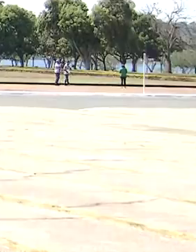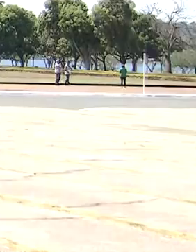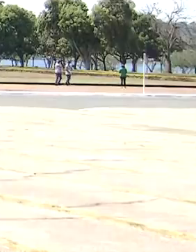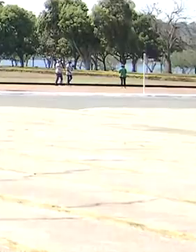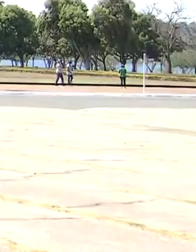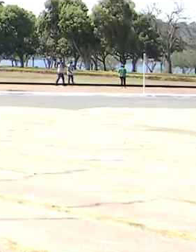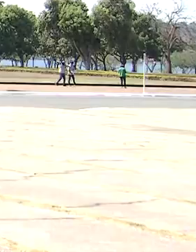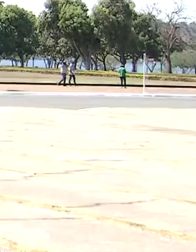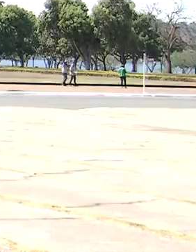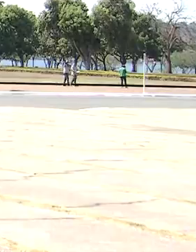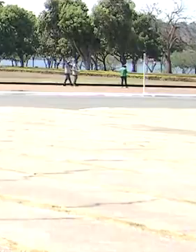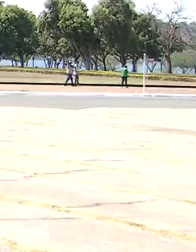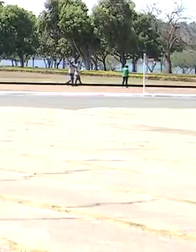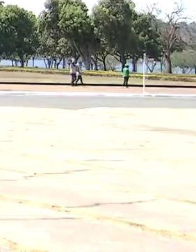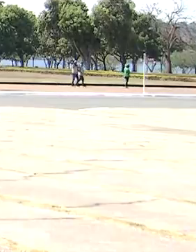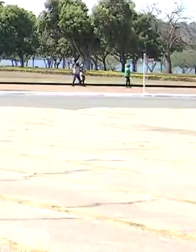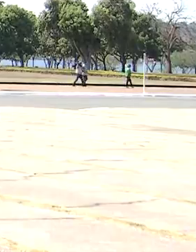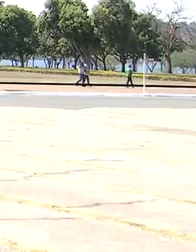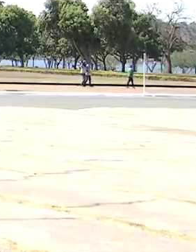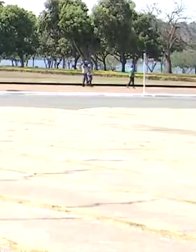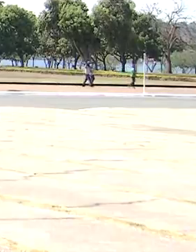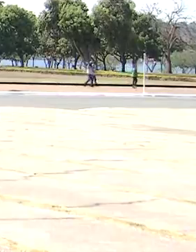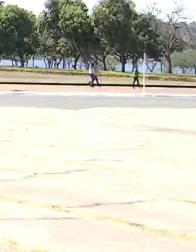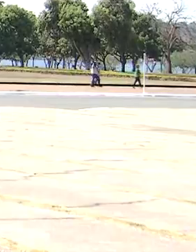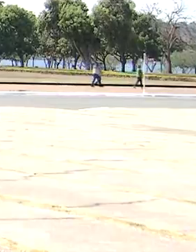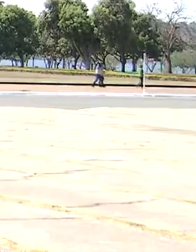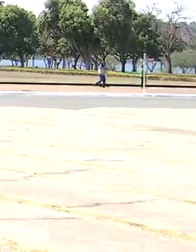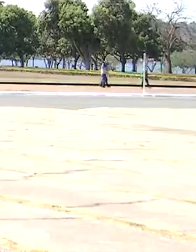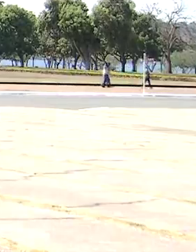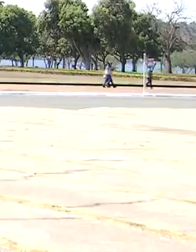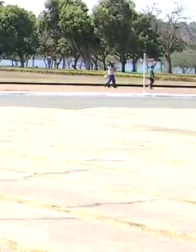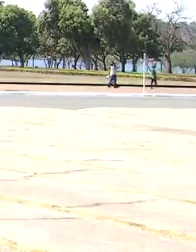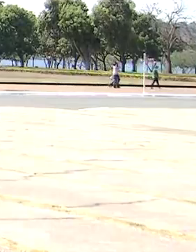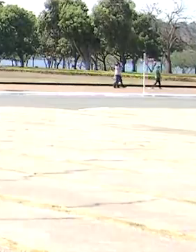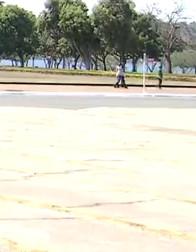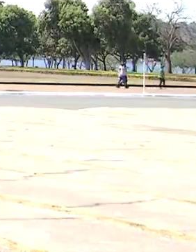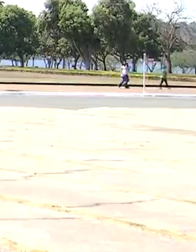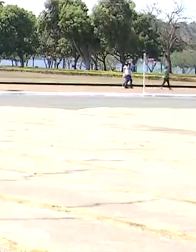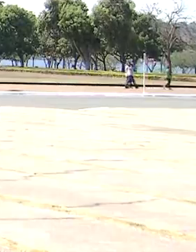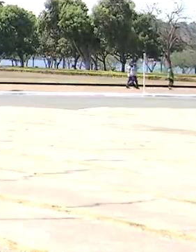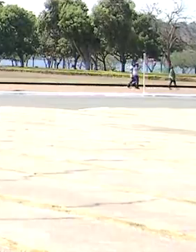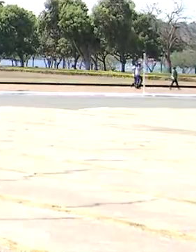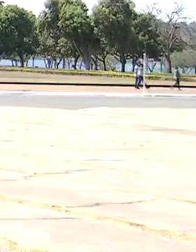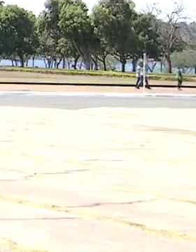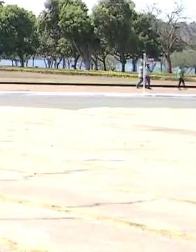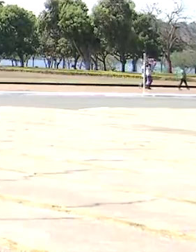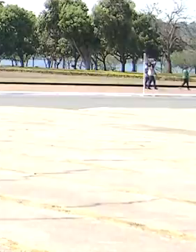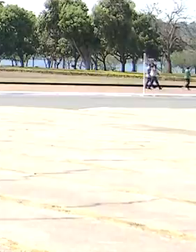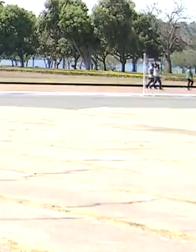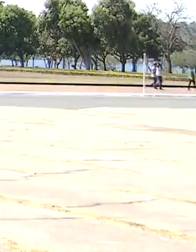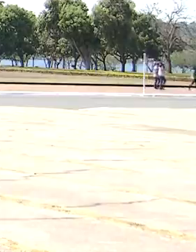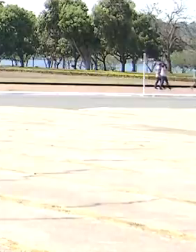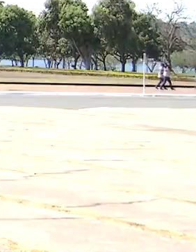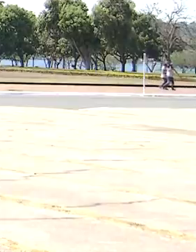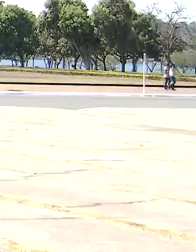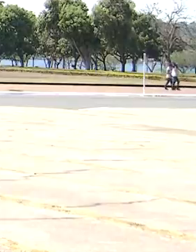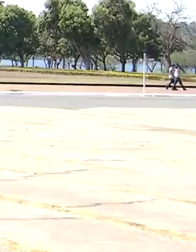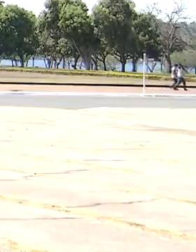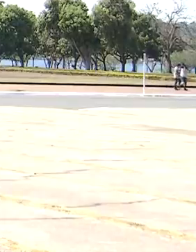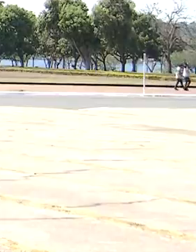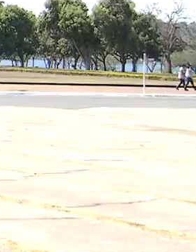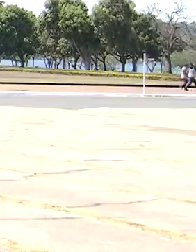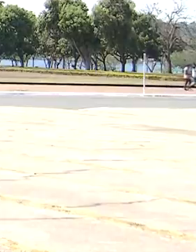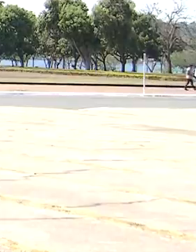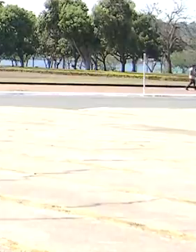do petróleo na Arábia Saudita, o presidente Jair Bolsonaro disse que conversou com o presidente da Petrobras e garantiu que não